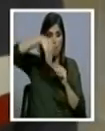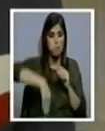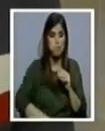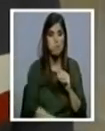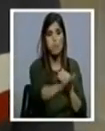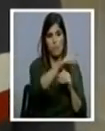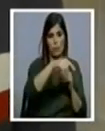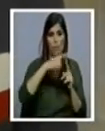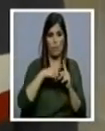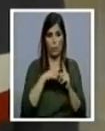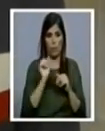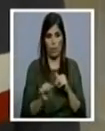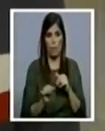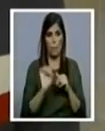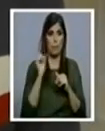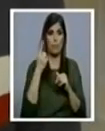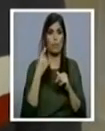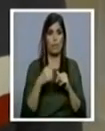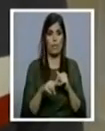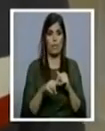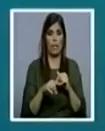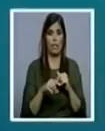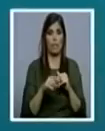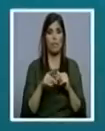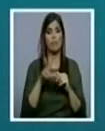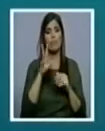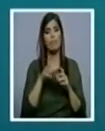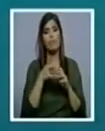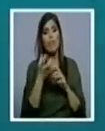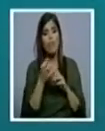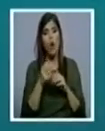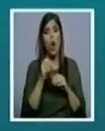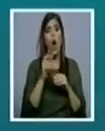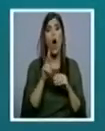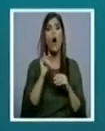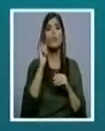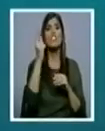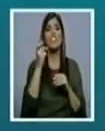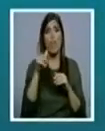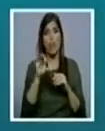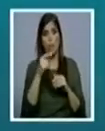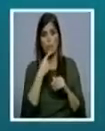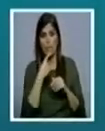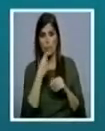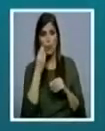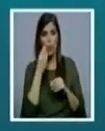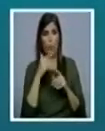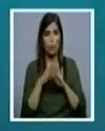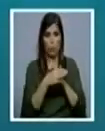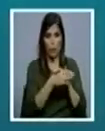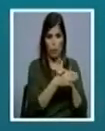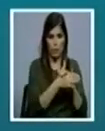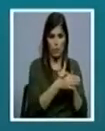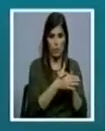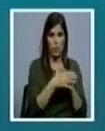dele. E pela primeira vez tem um sensor de oxigênio. O sensor de oxigênio vai permitir perceber como é que os